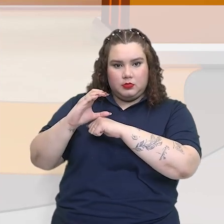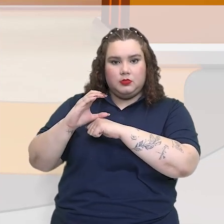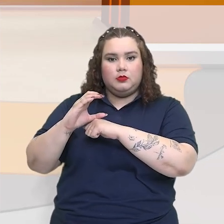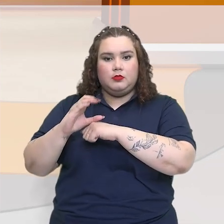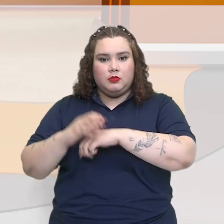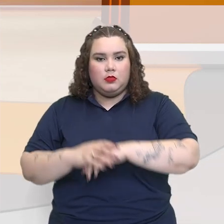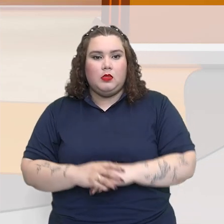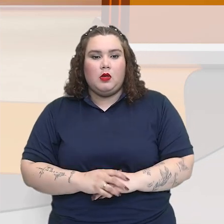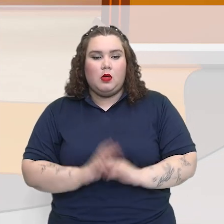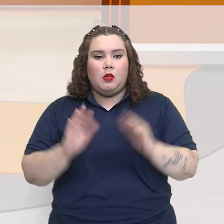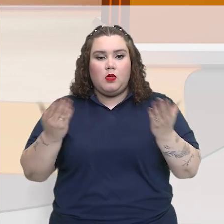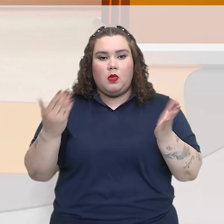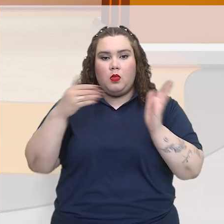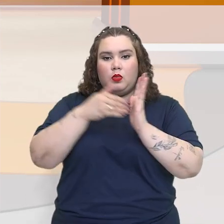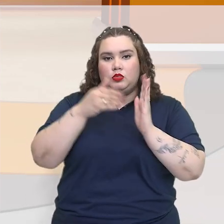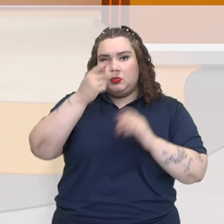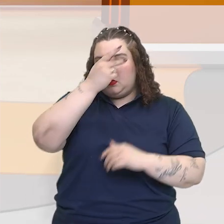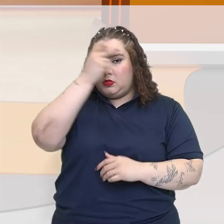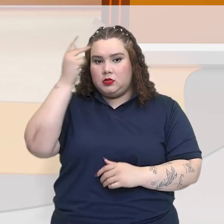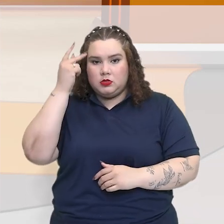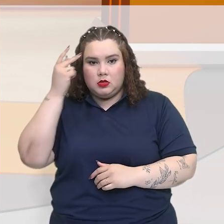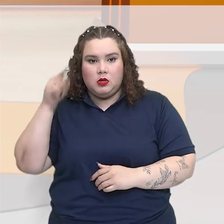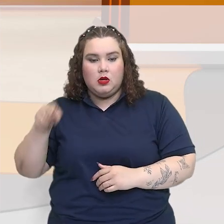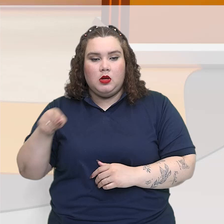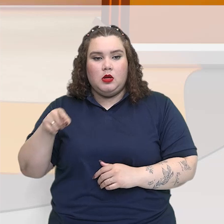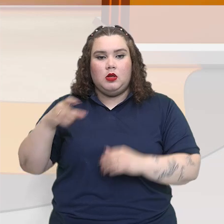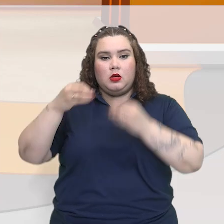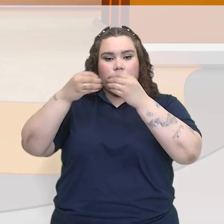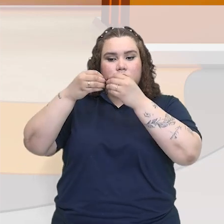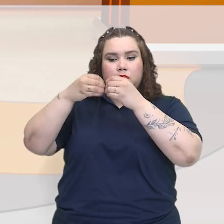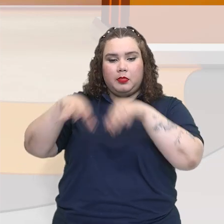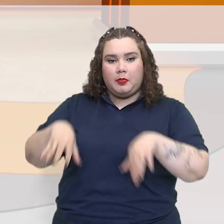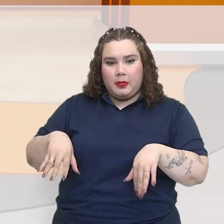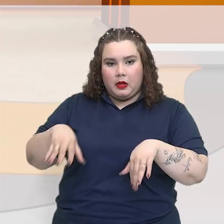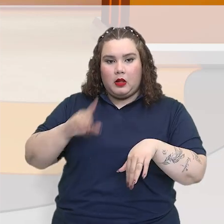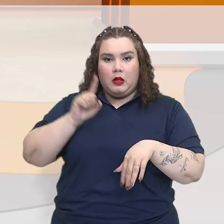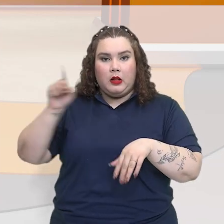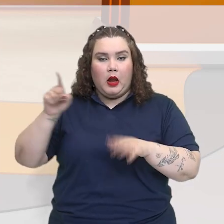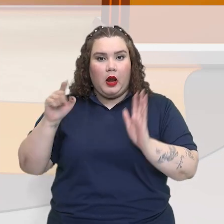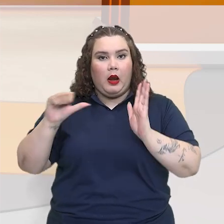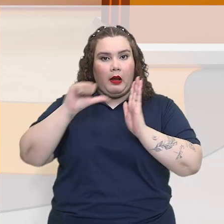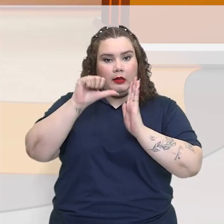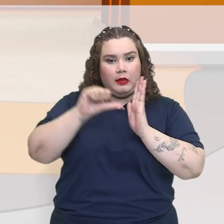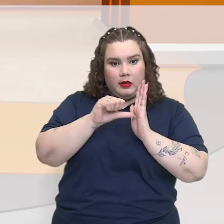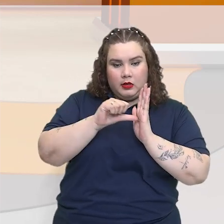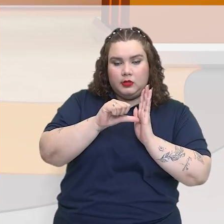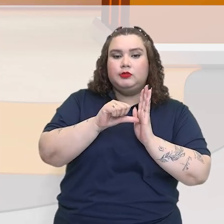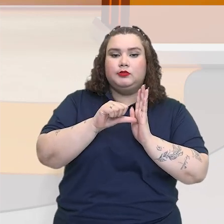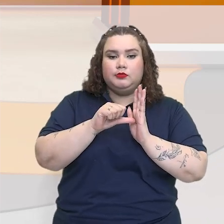a.C., quando o último tirano foi derrubado em Atenas e a